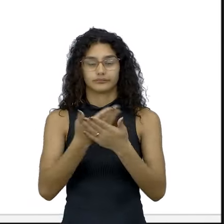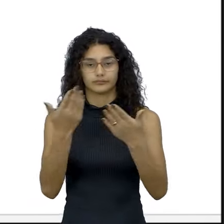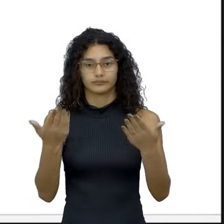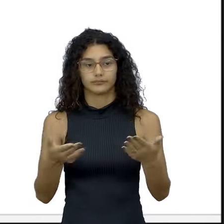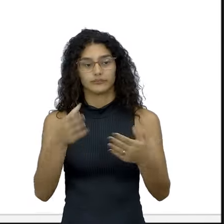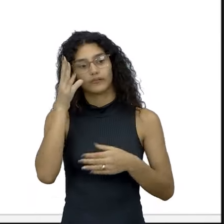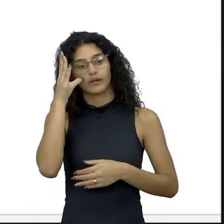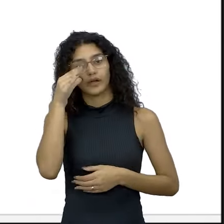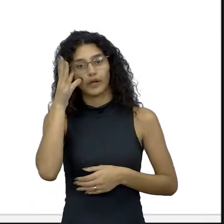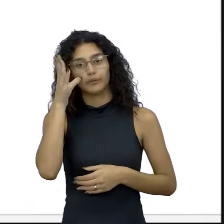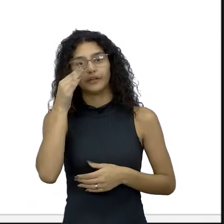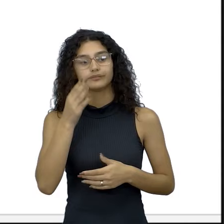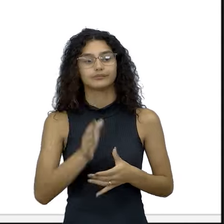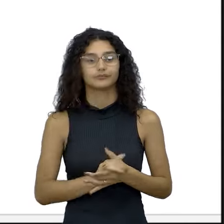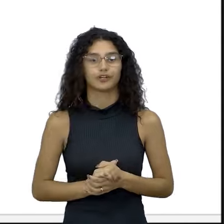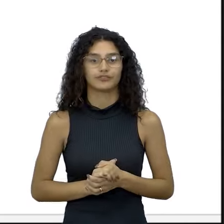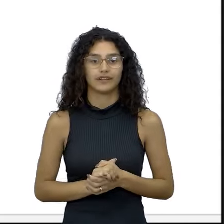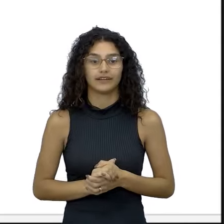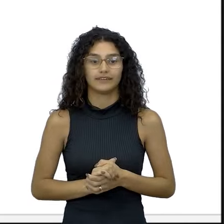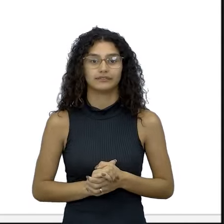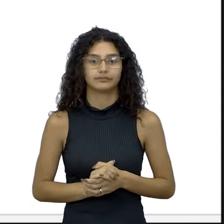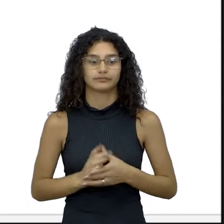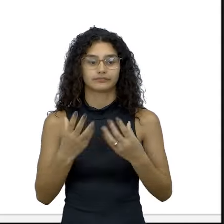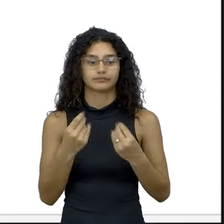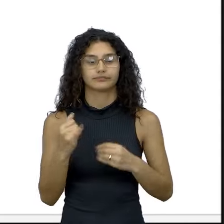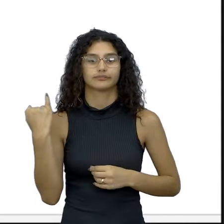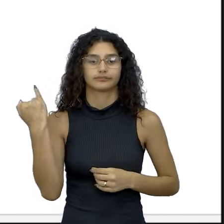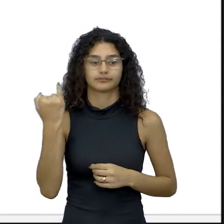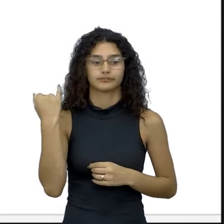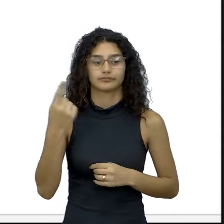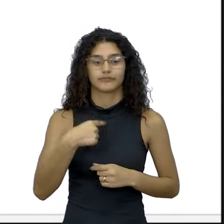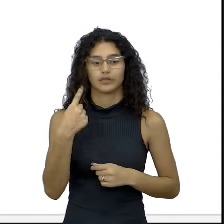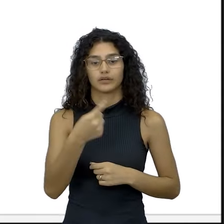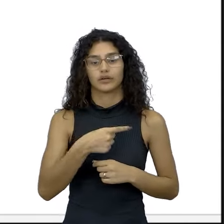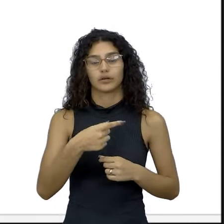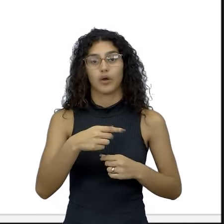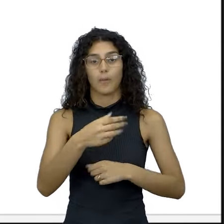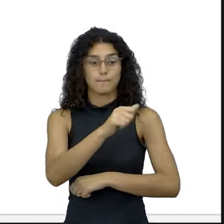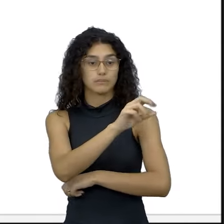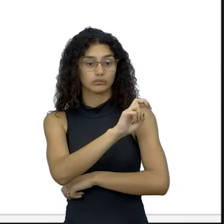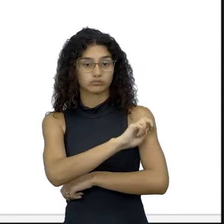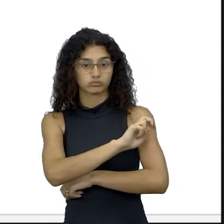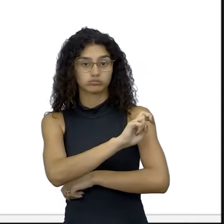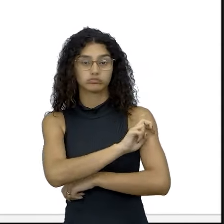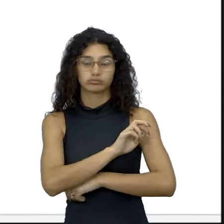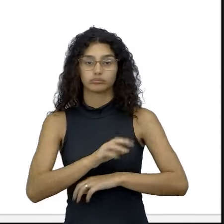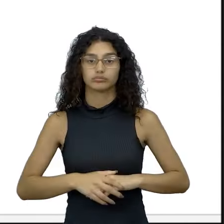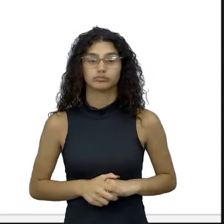de curiosidades, um gênero muito importante para os nossos estudantes do 5º ano.